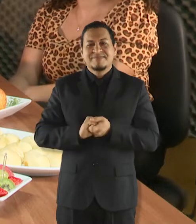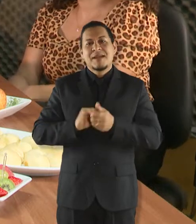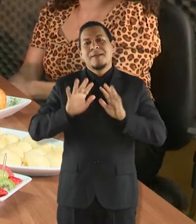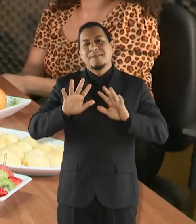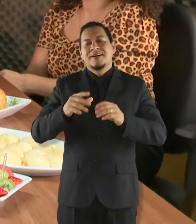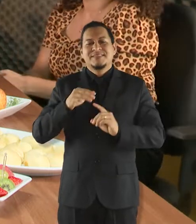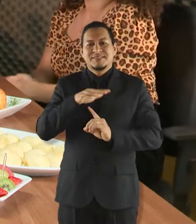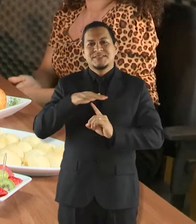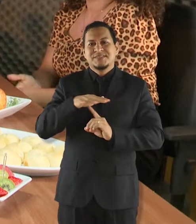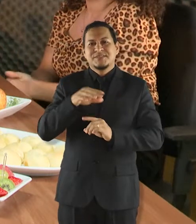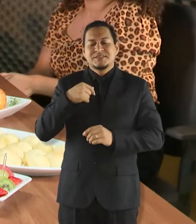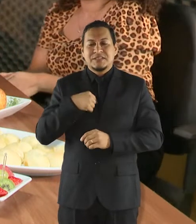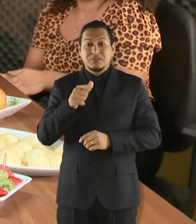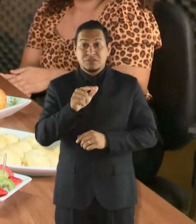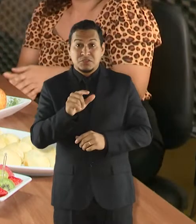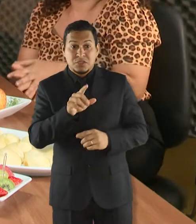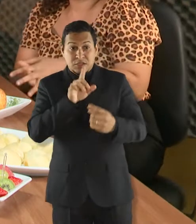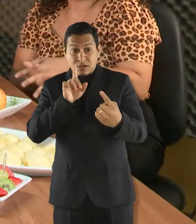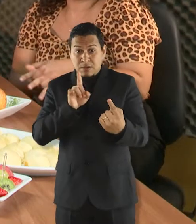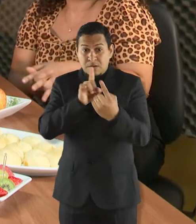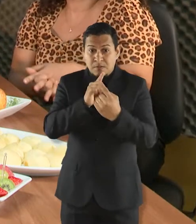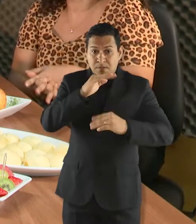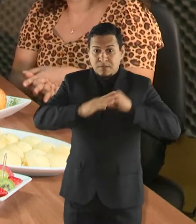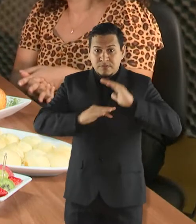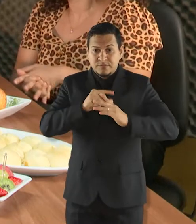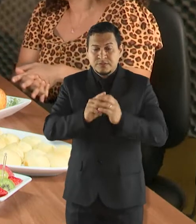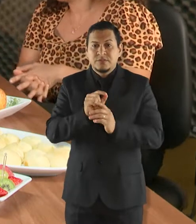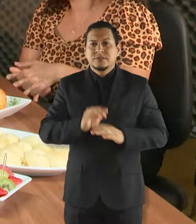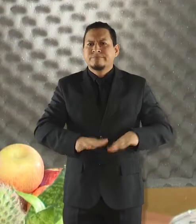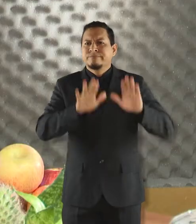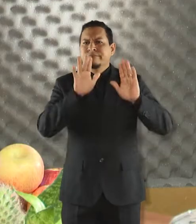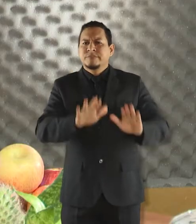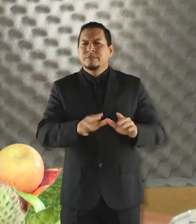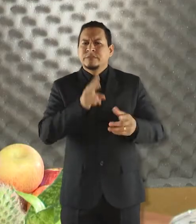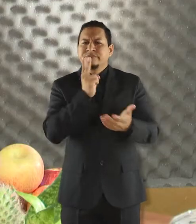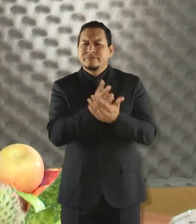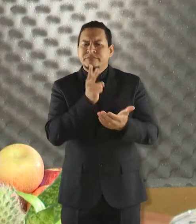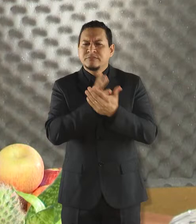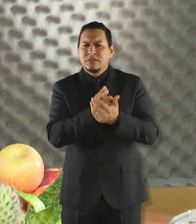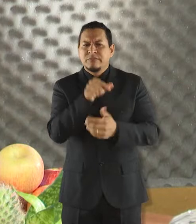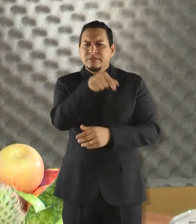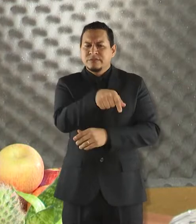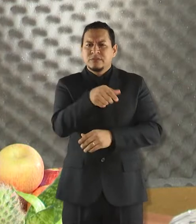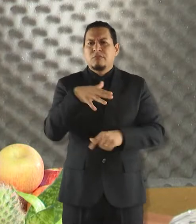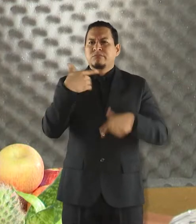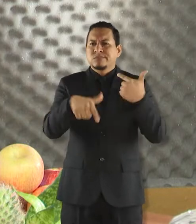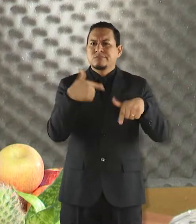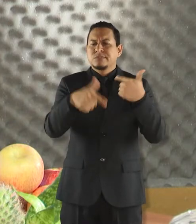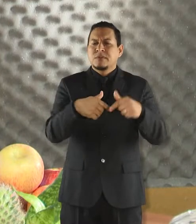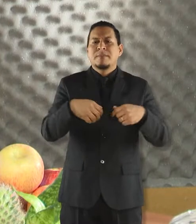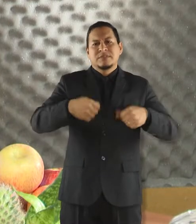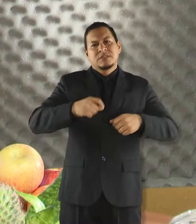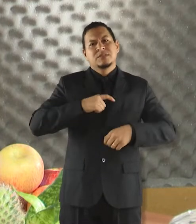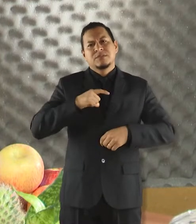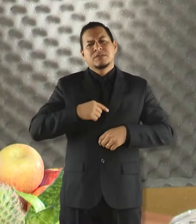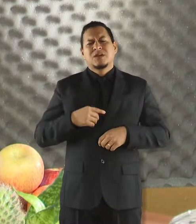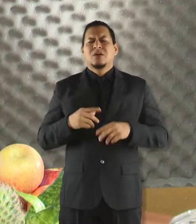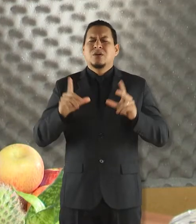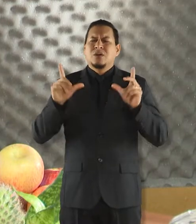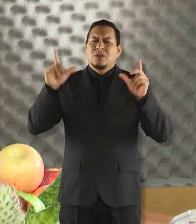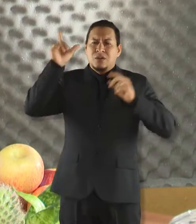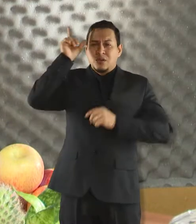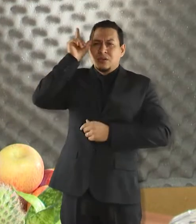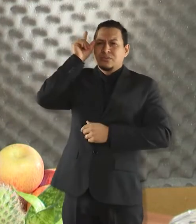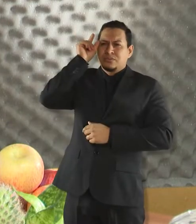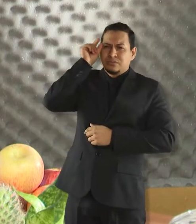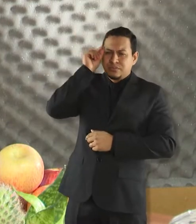ó. Nessa situação, né? De a gente não permanecer sempre assim nessas linhas de frente, né? Dá um descanso pra mente, né? Pra